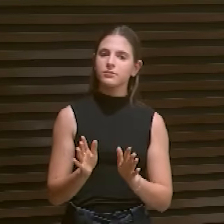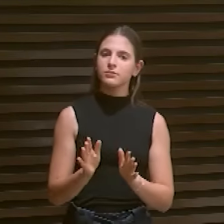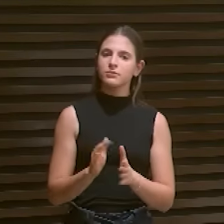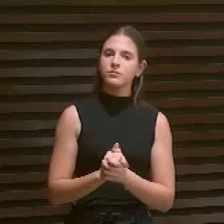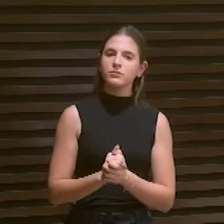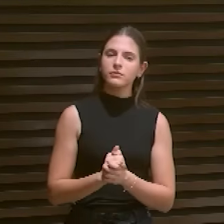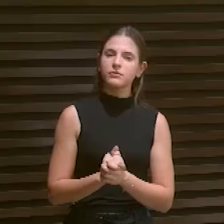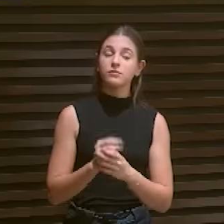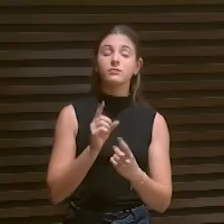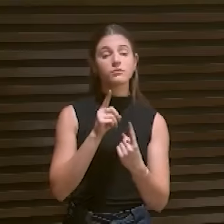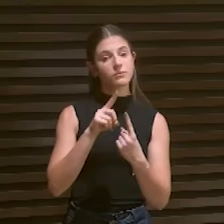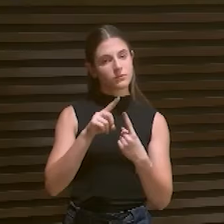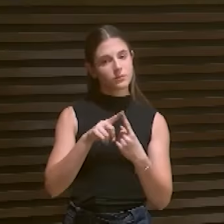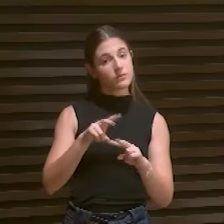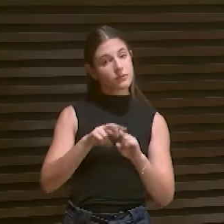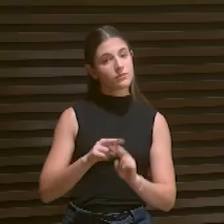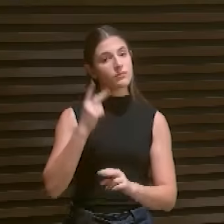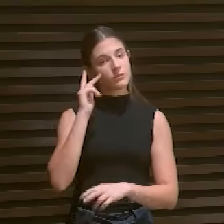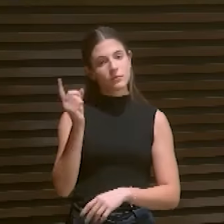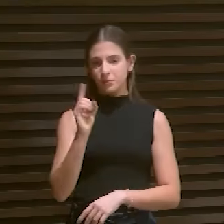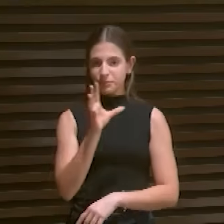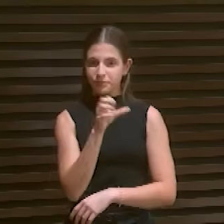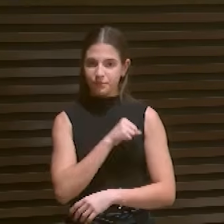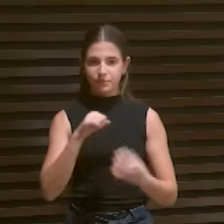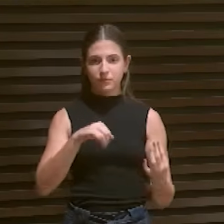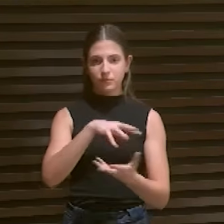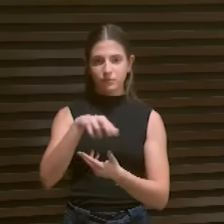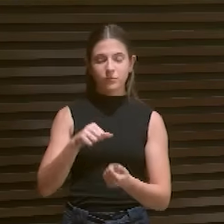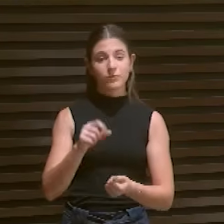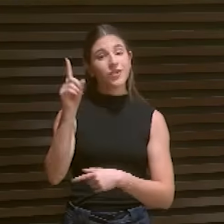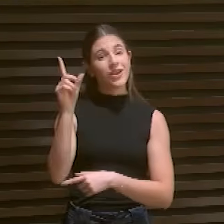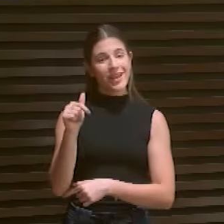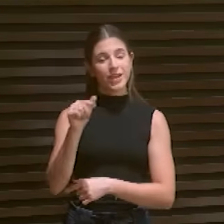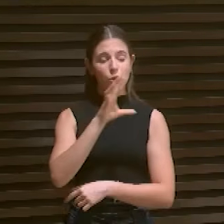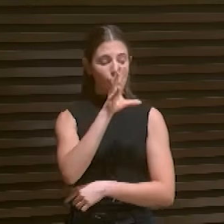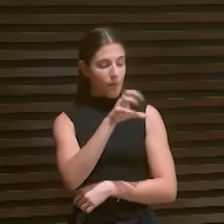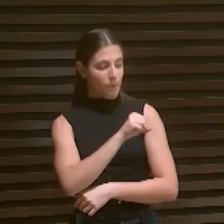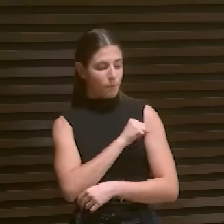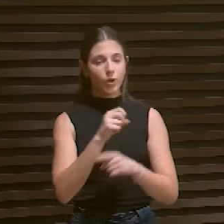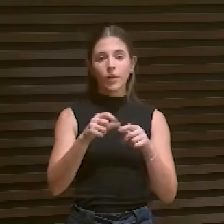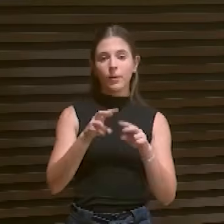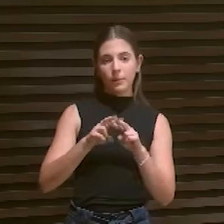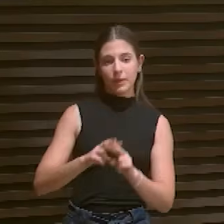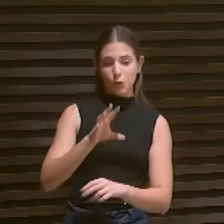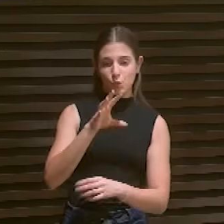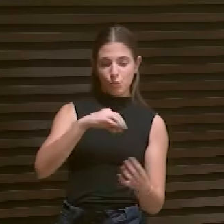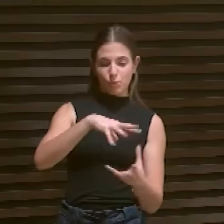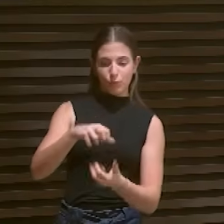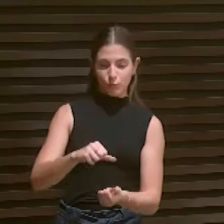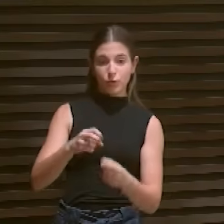A primeira razão para não amarmos o mundo é que o amor pelo mundo e o amor pelo Pai